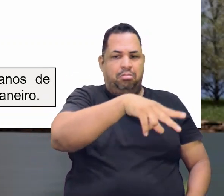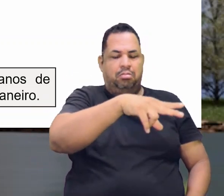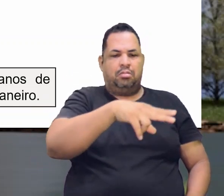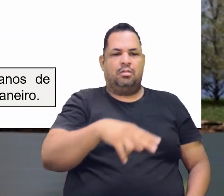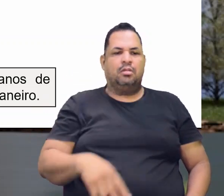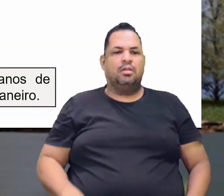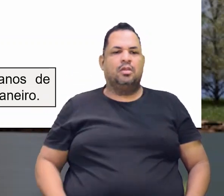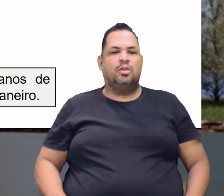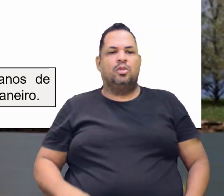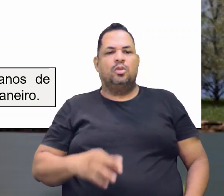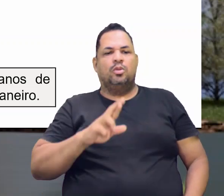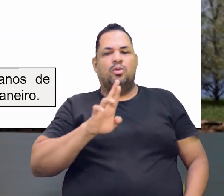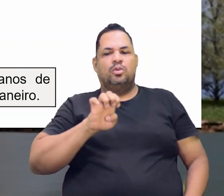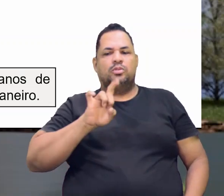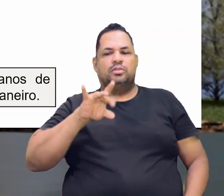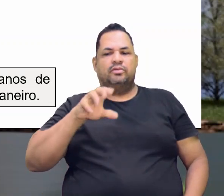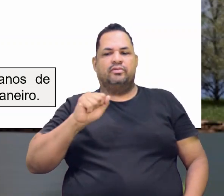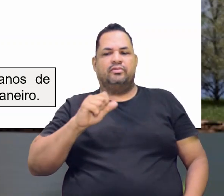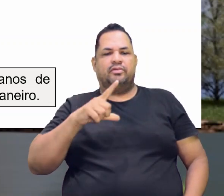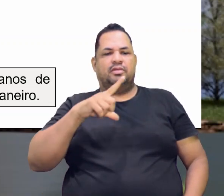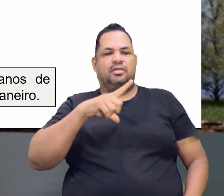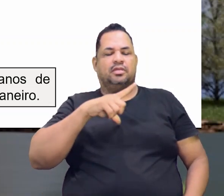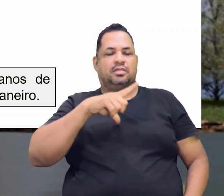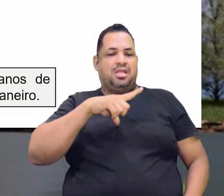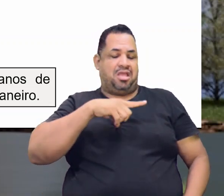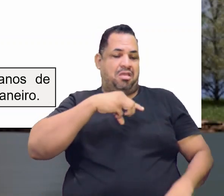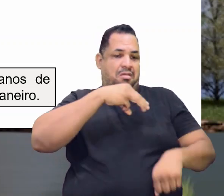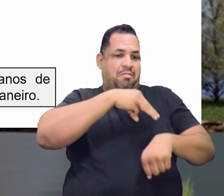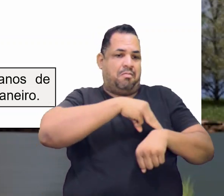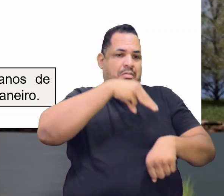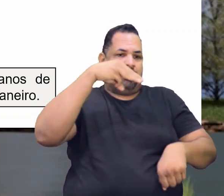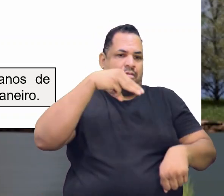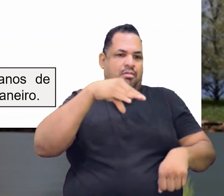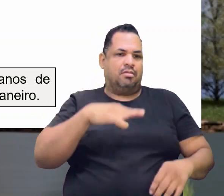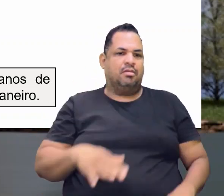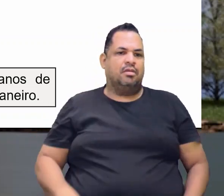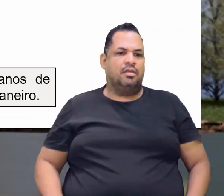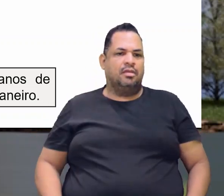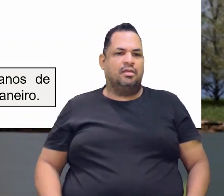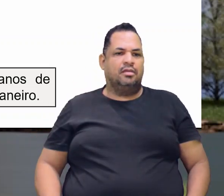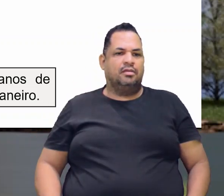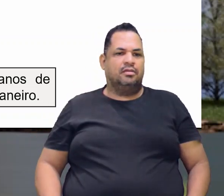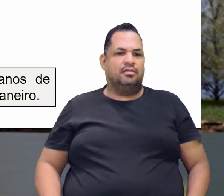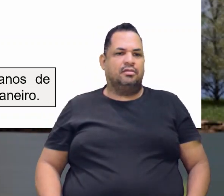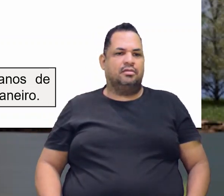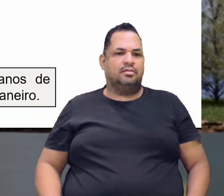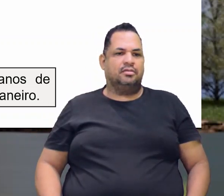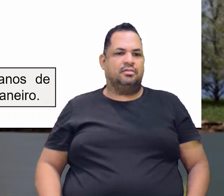Roosevelt pegou malária, um dado momento ele grita e falou assim, chega!